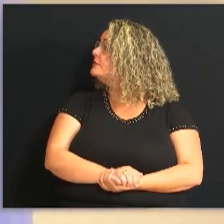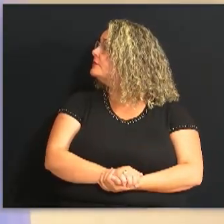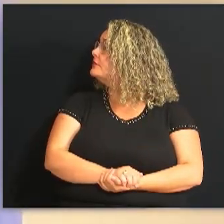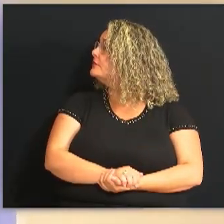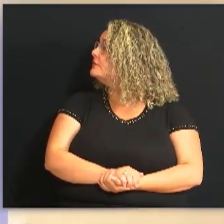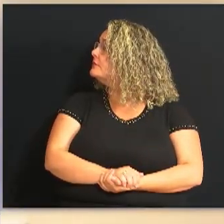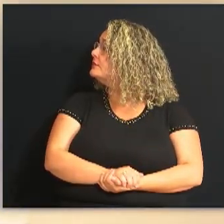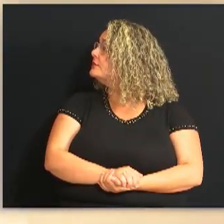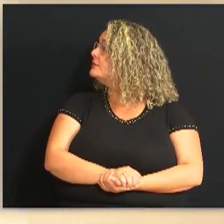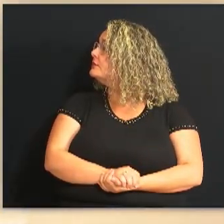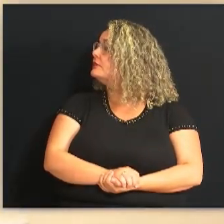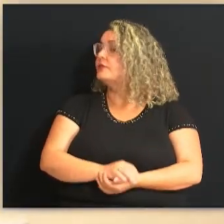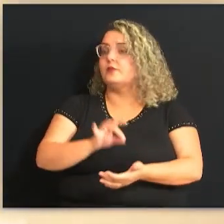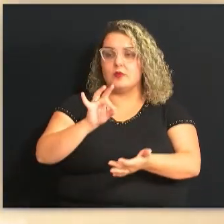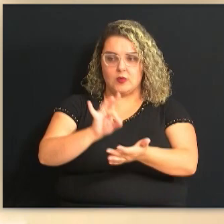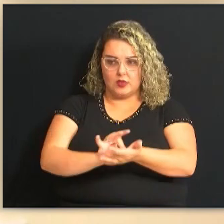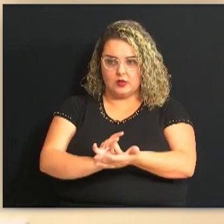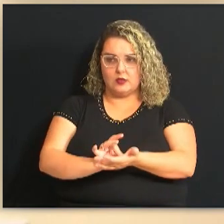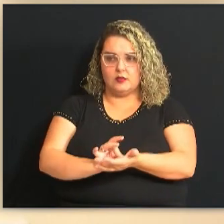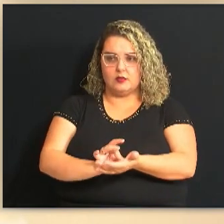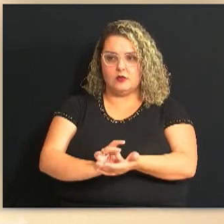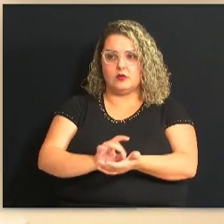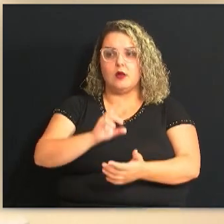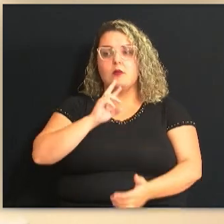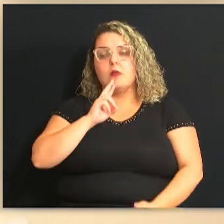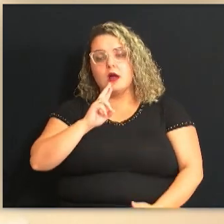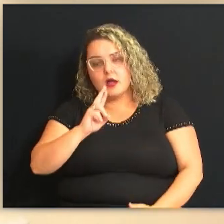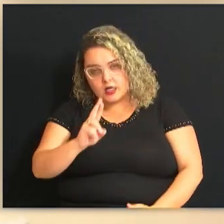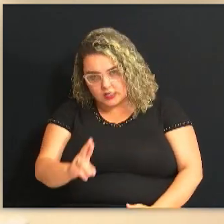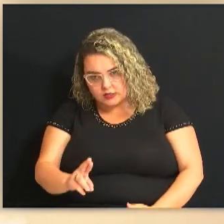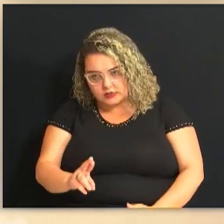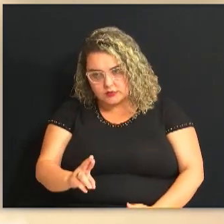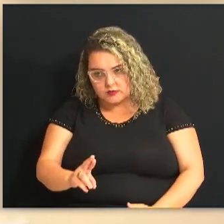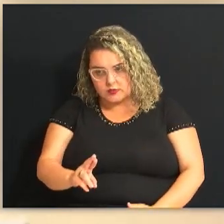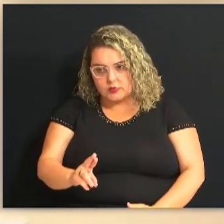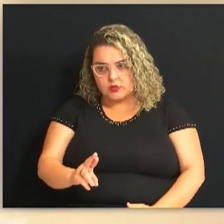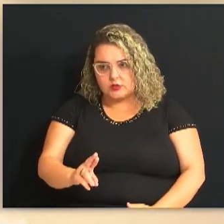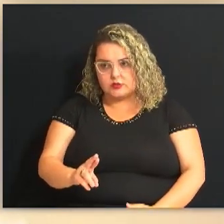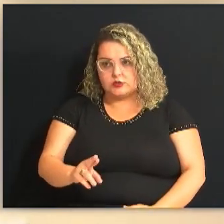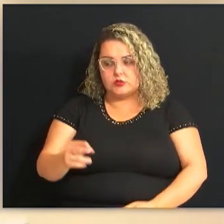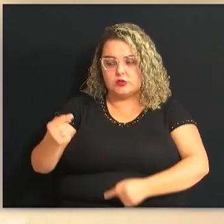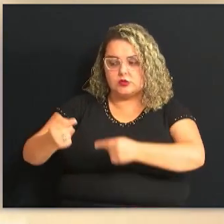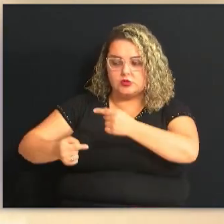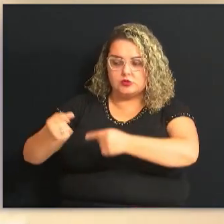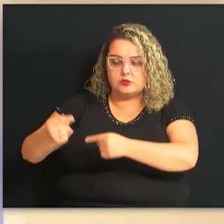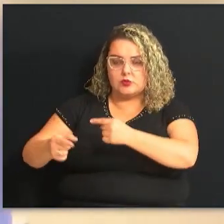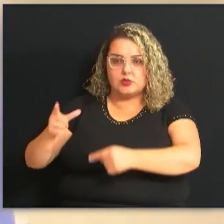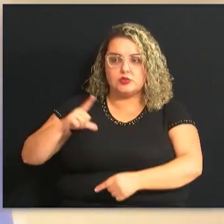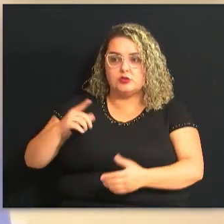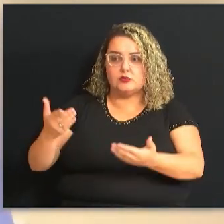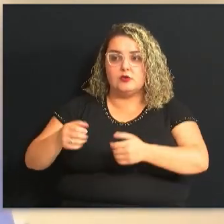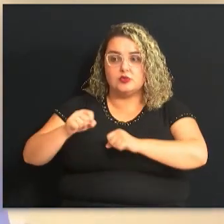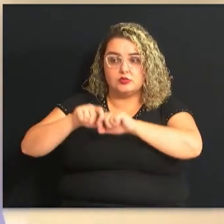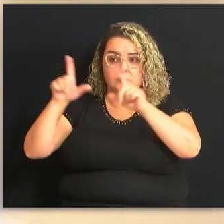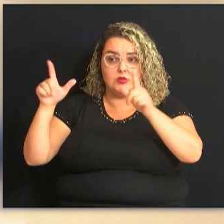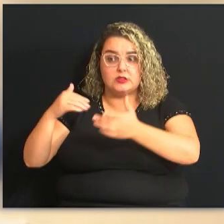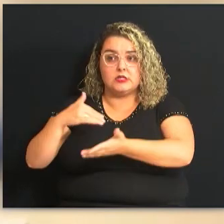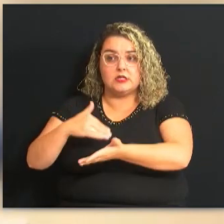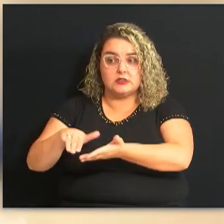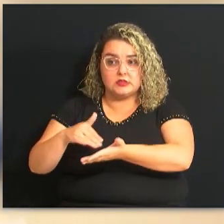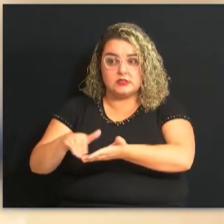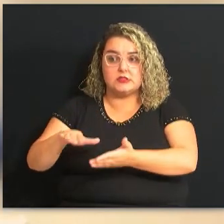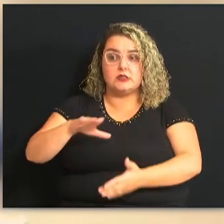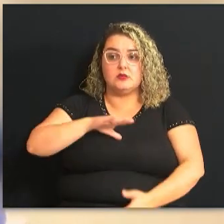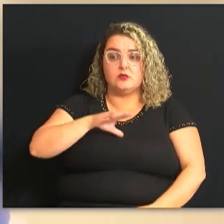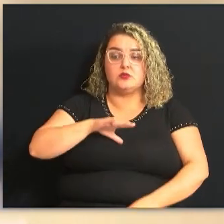Na verdade, eu vou dar uma devolutiva de uma discussão que eu tive hoje de manhã na Secretaria Municipal de